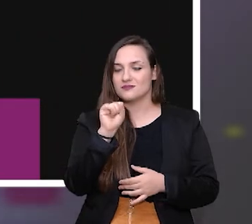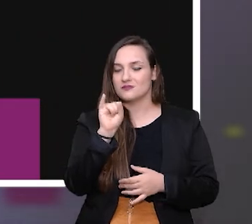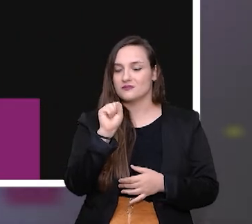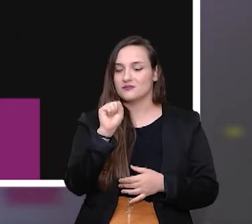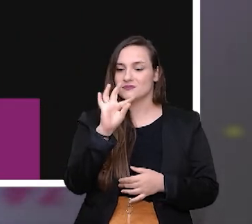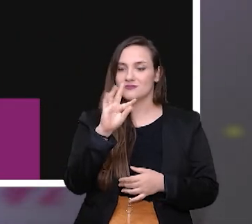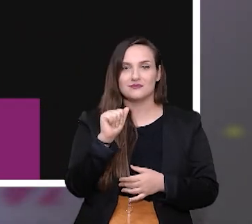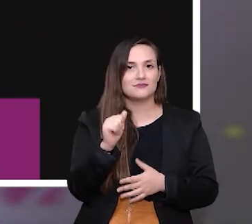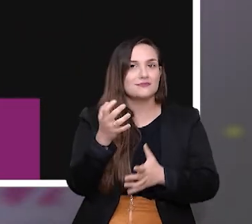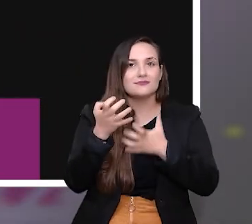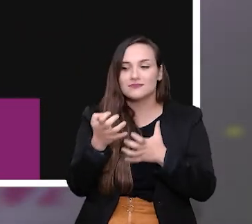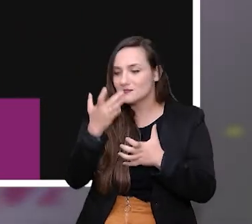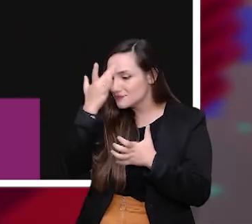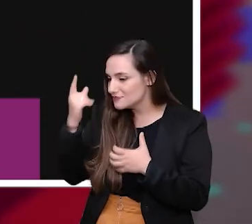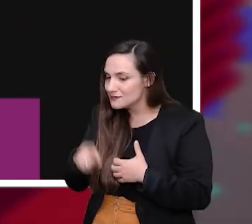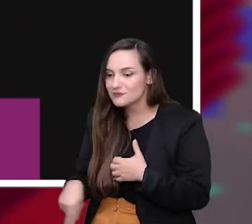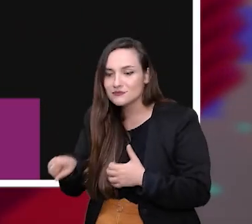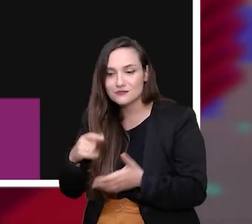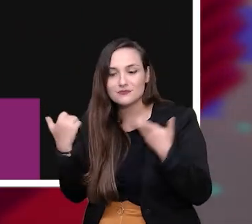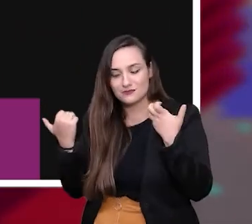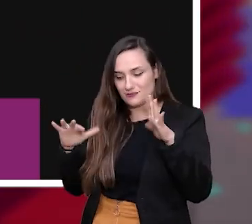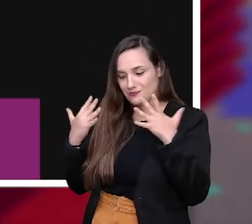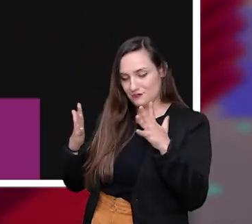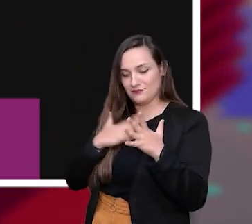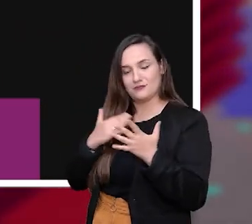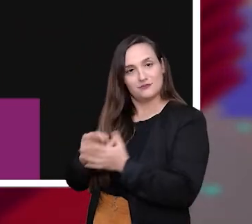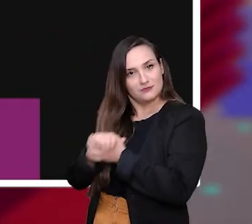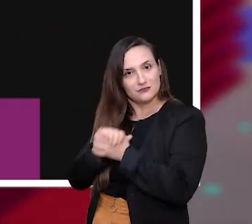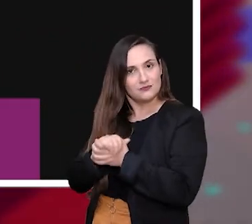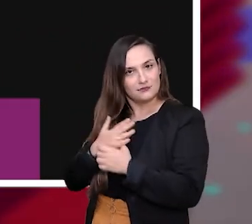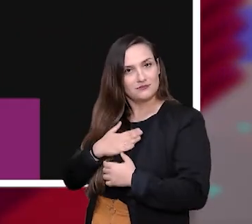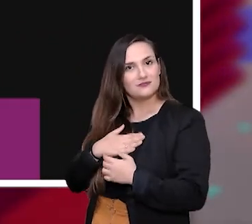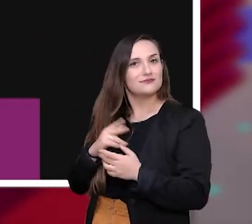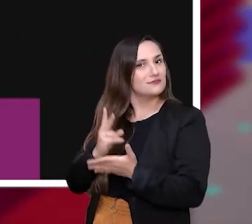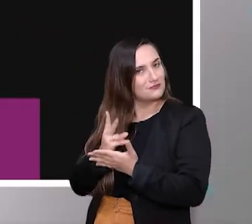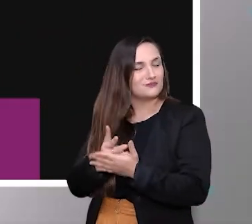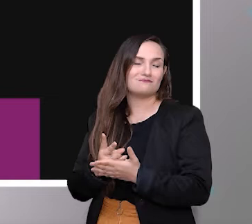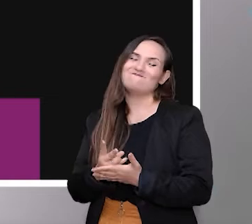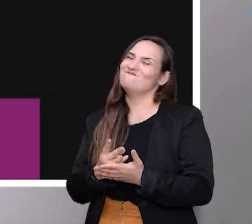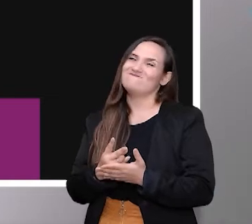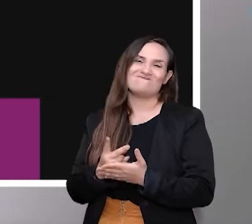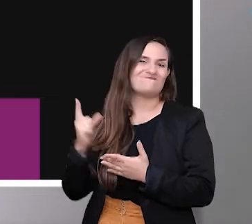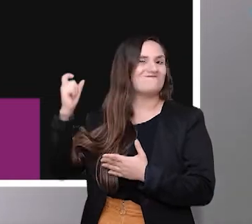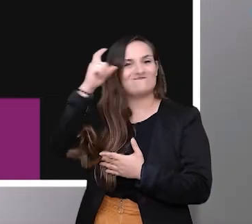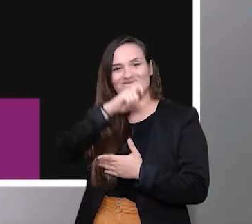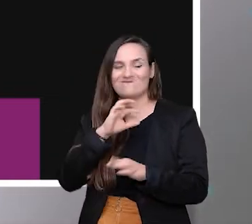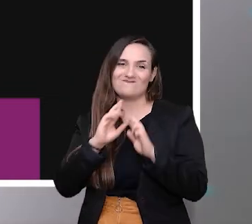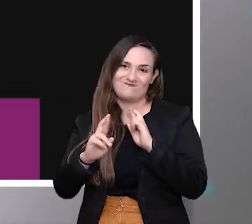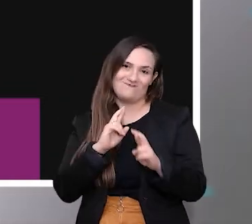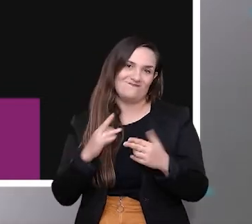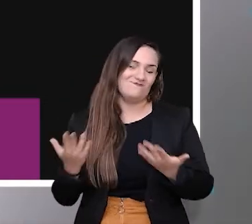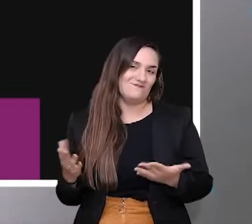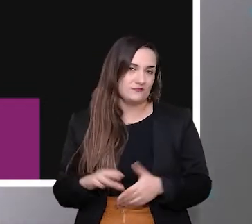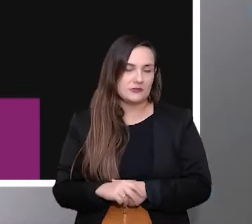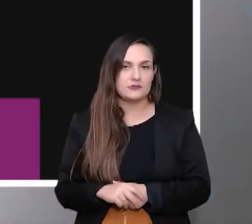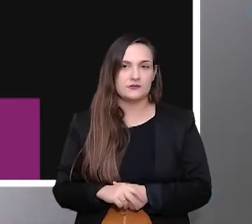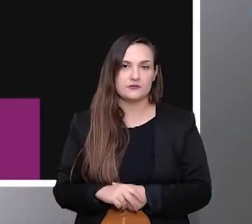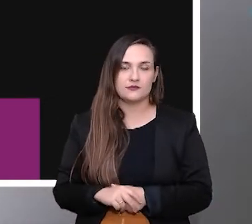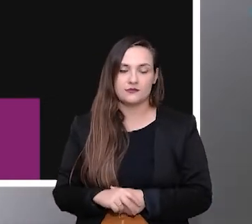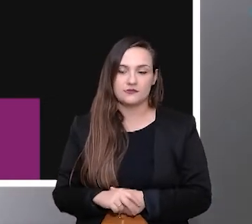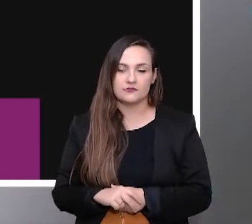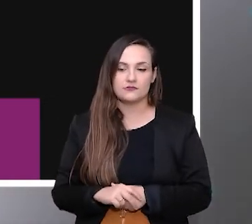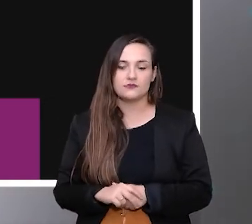querer ser elogiado o tempo todo. E isso dificulta muito a relação, né? Até porque